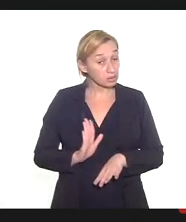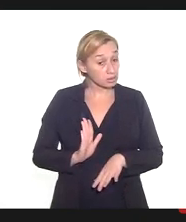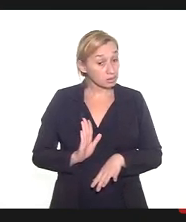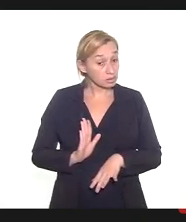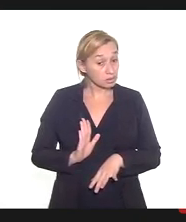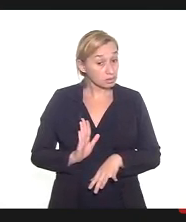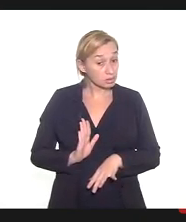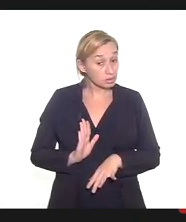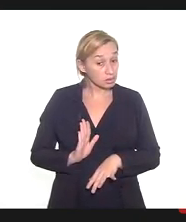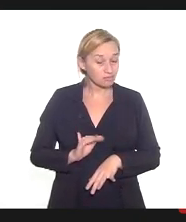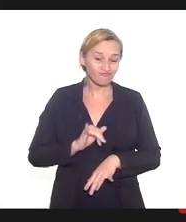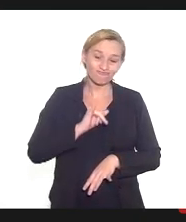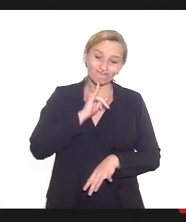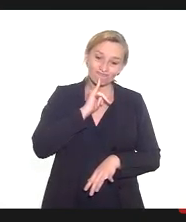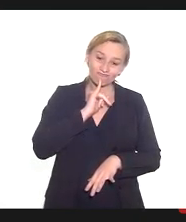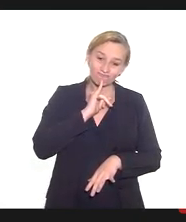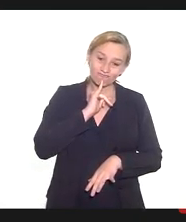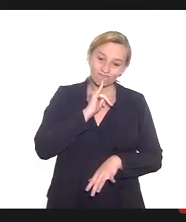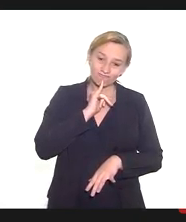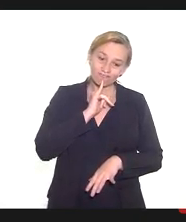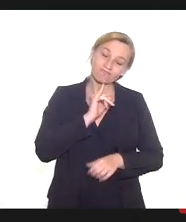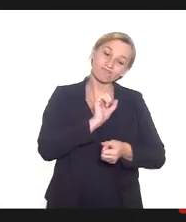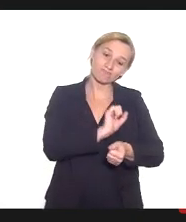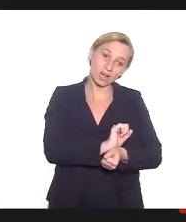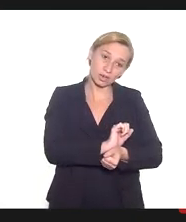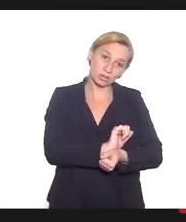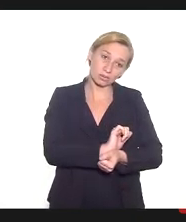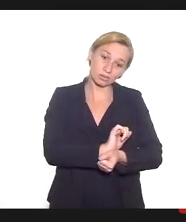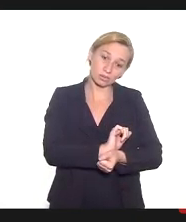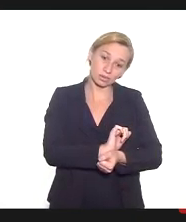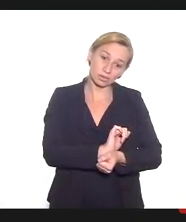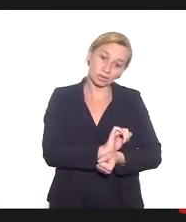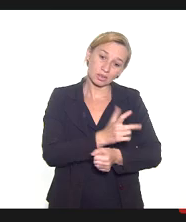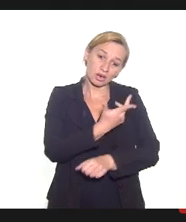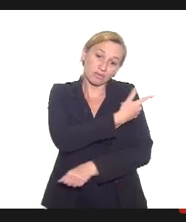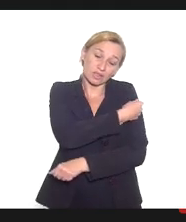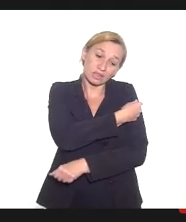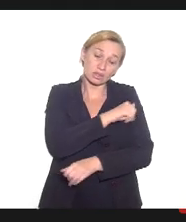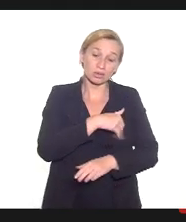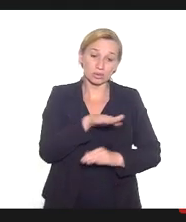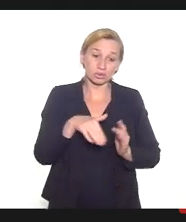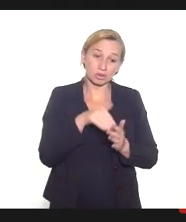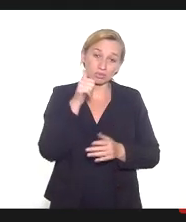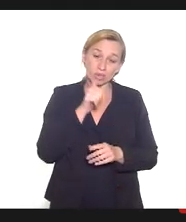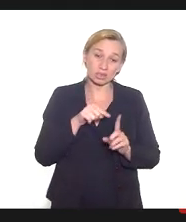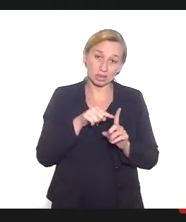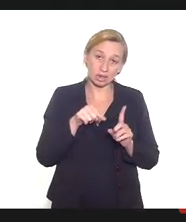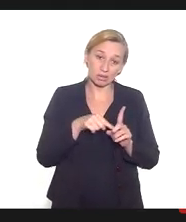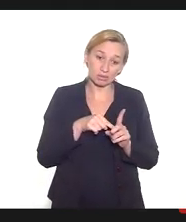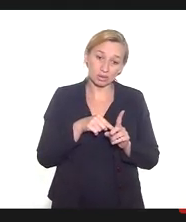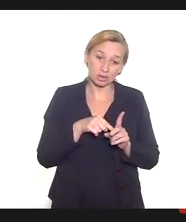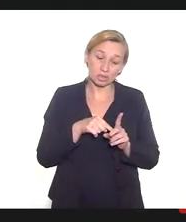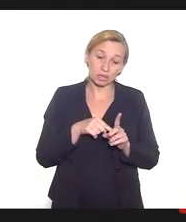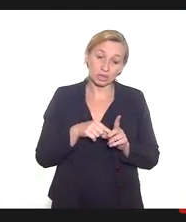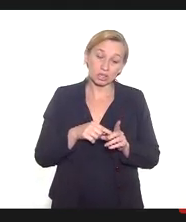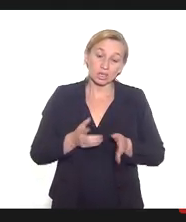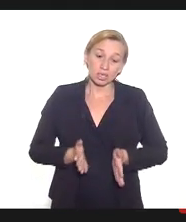é infelizmente isso levou à suspensão dessa vacinação em todas as gestantes e puérperas